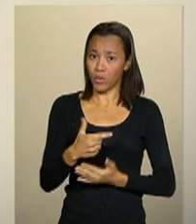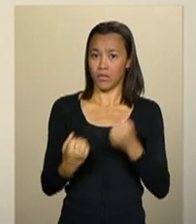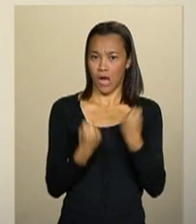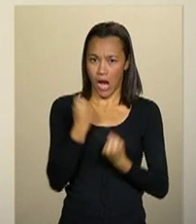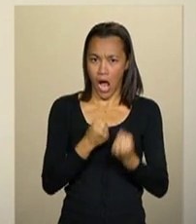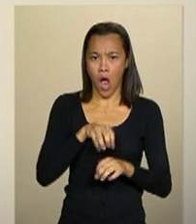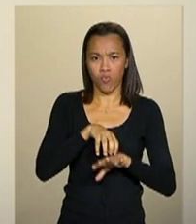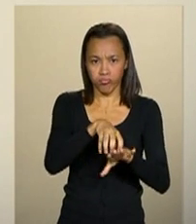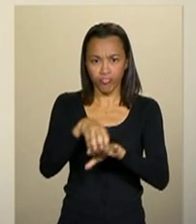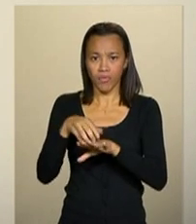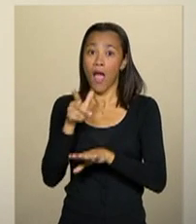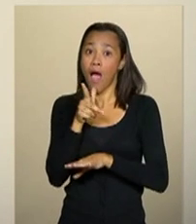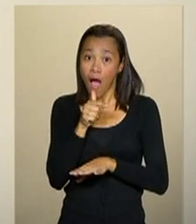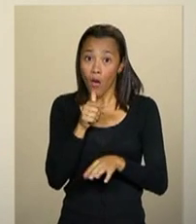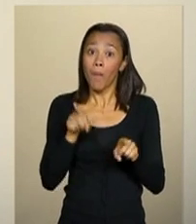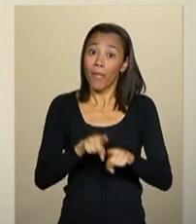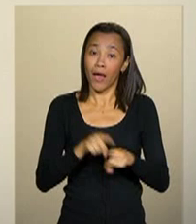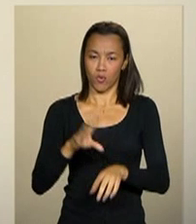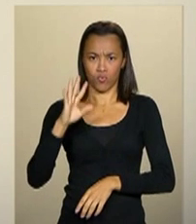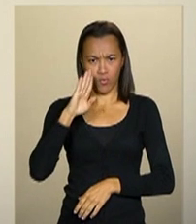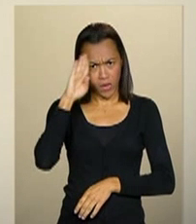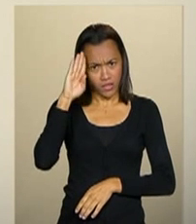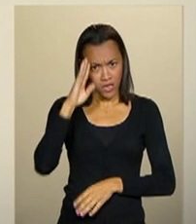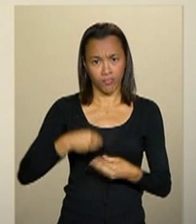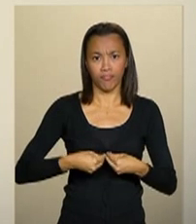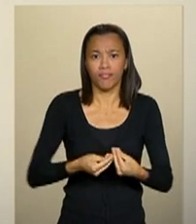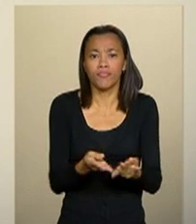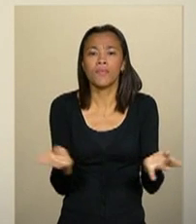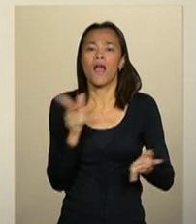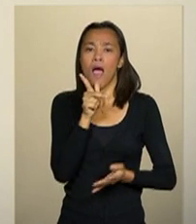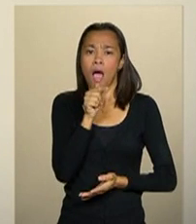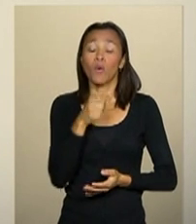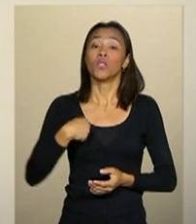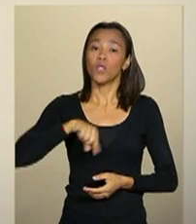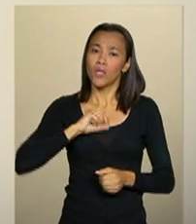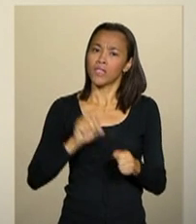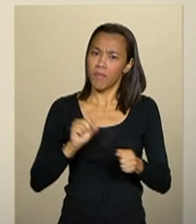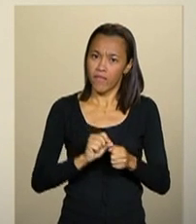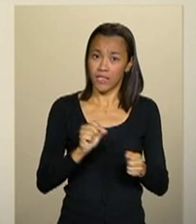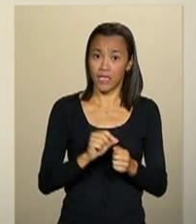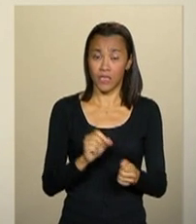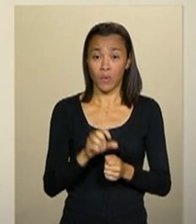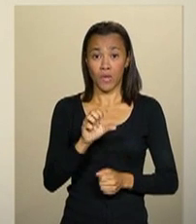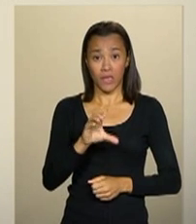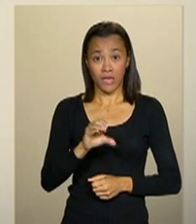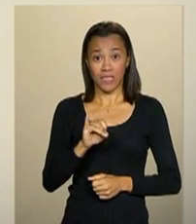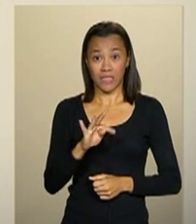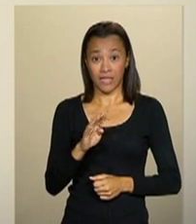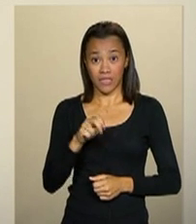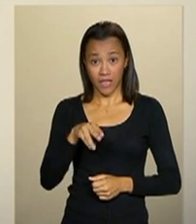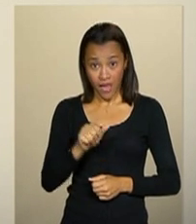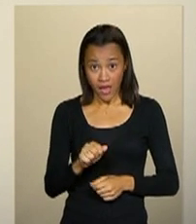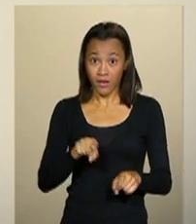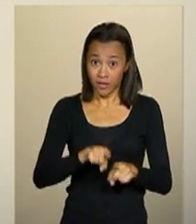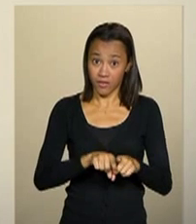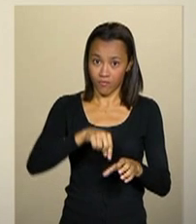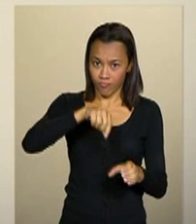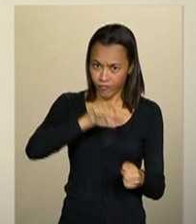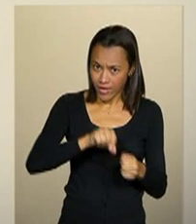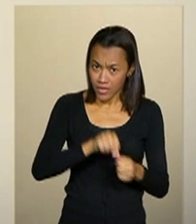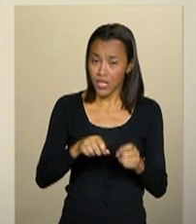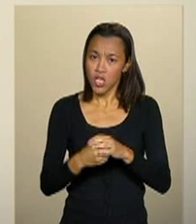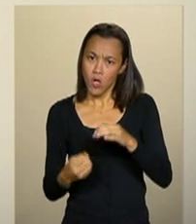carros-pipa para o exército distribuir água estamos construindo os externos e recuperando o poços